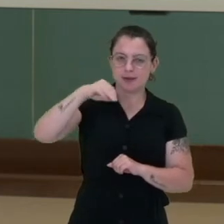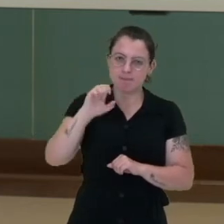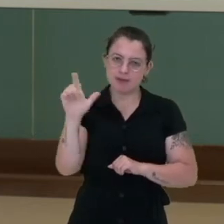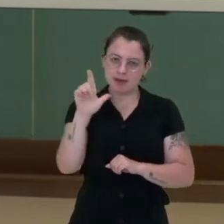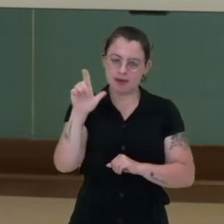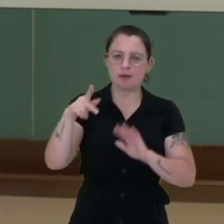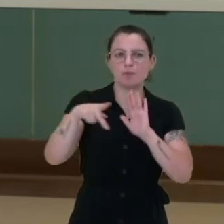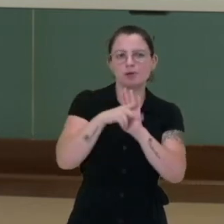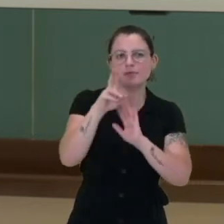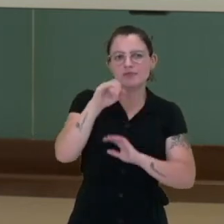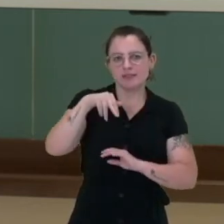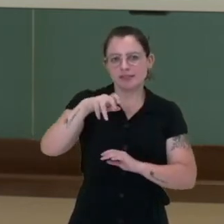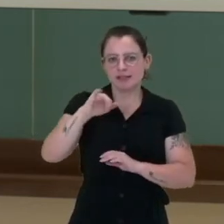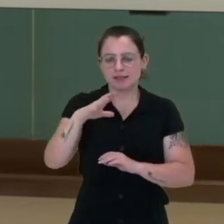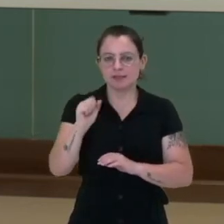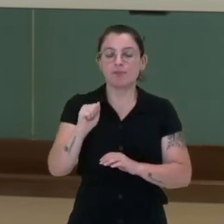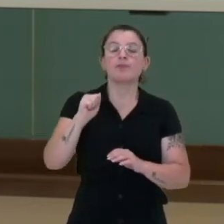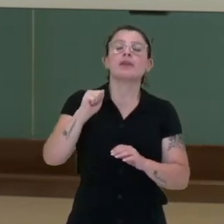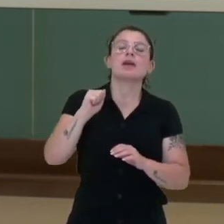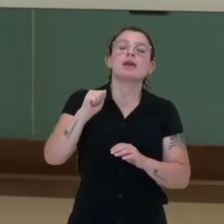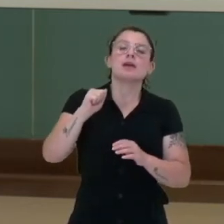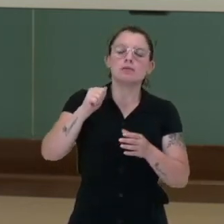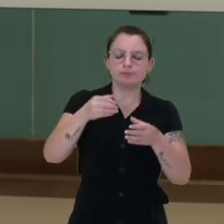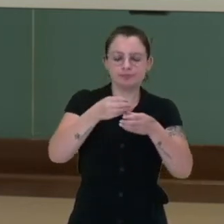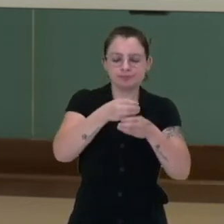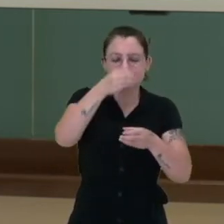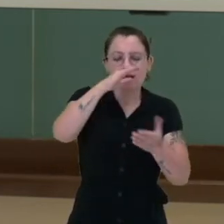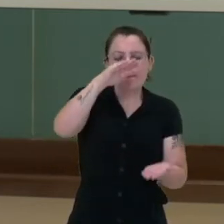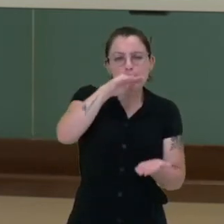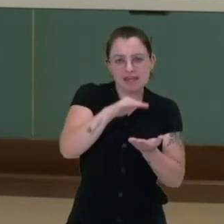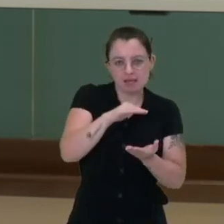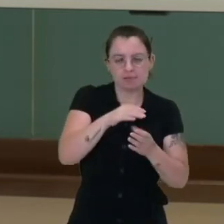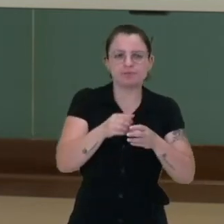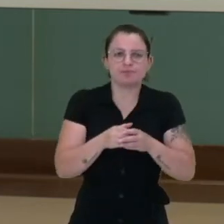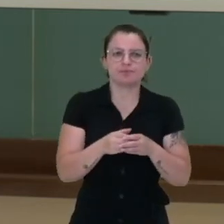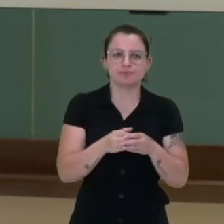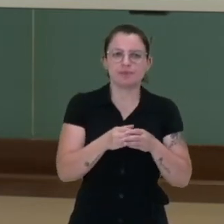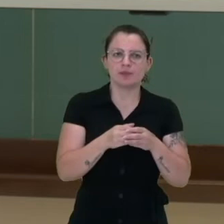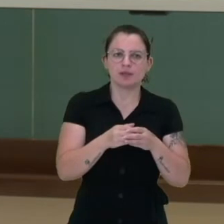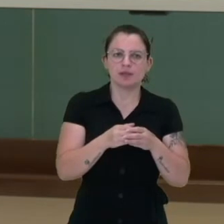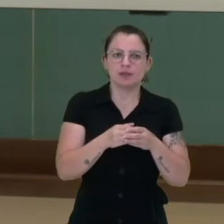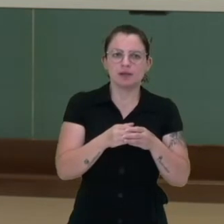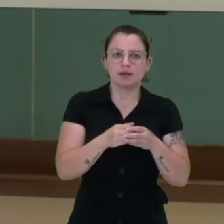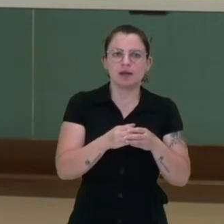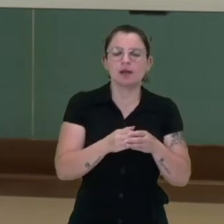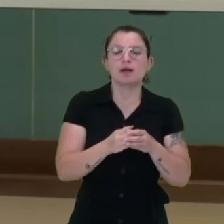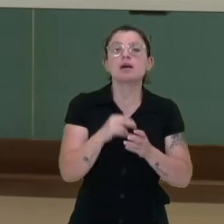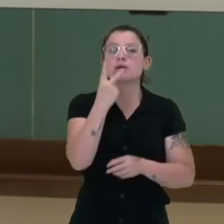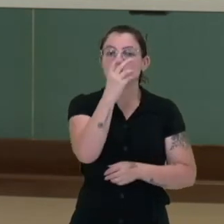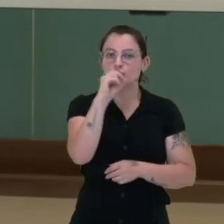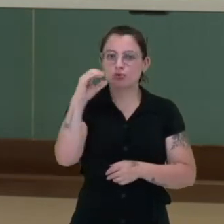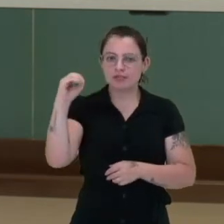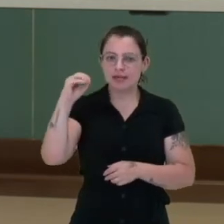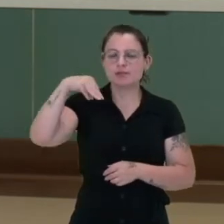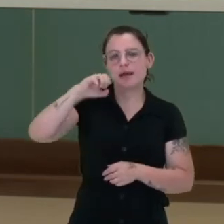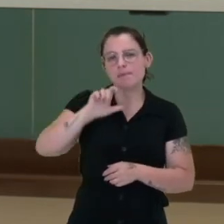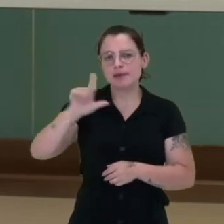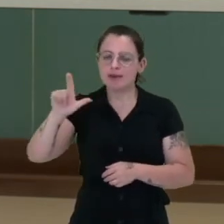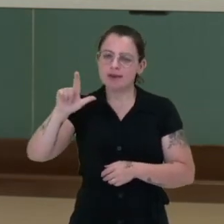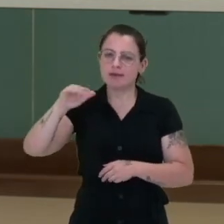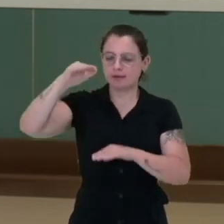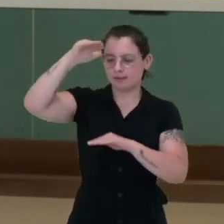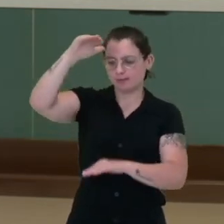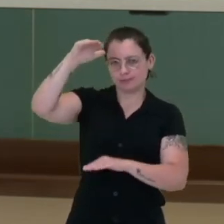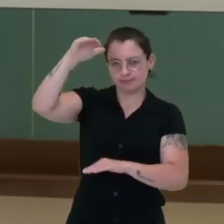e colocar na garrafa pequena. Aproximadamente 200 ml na garrafa maior, na garrafa grande.